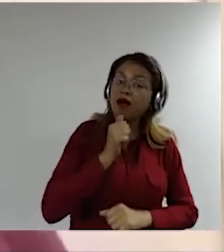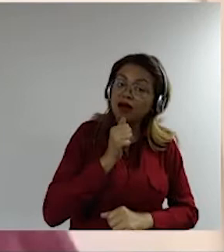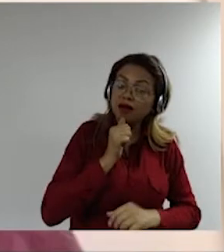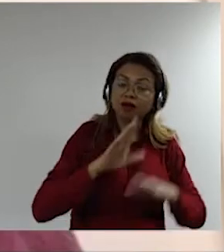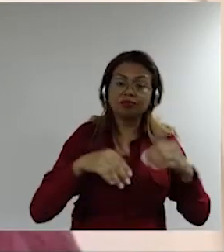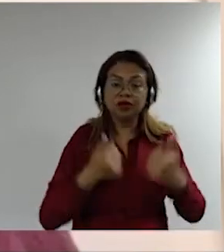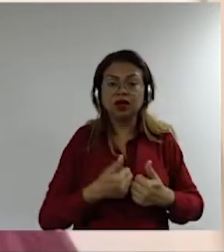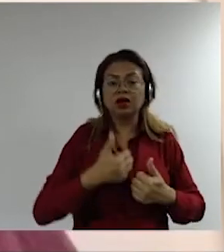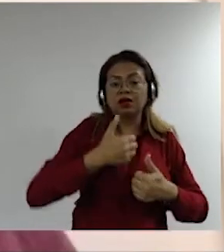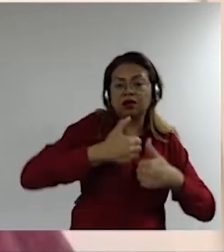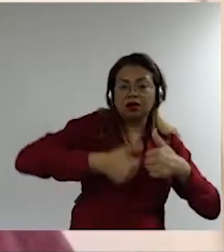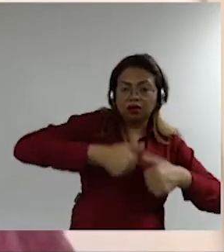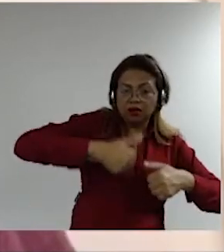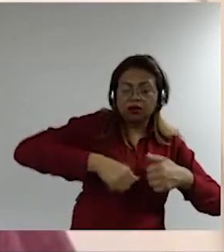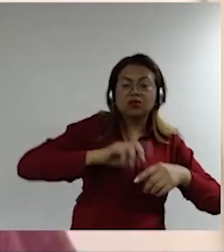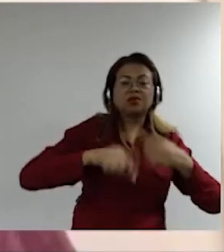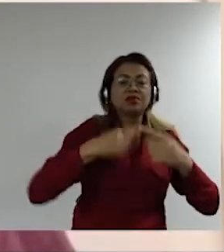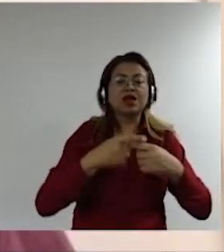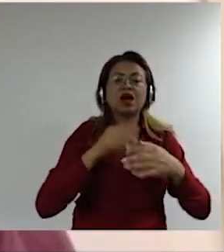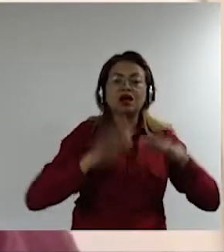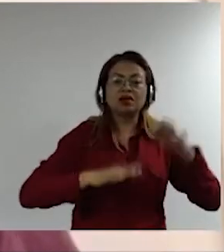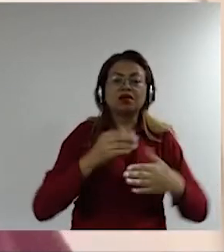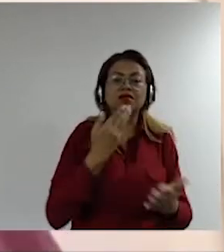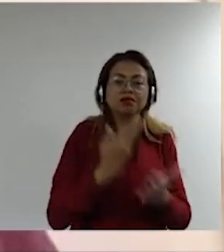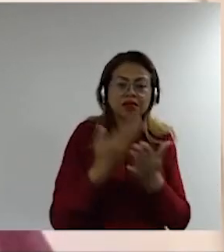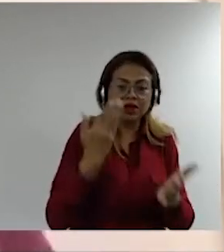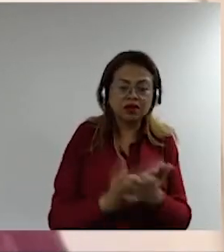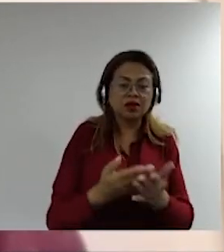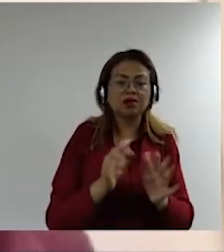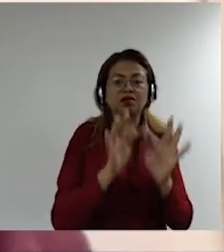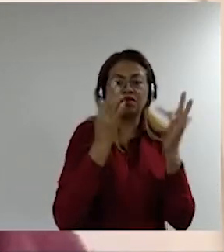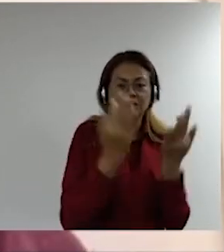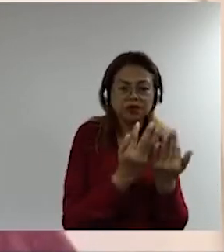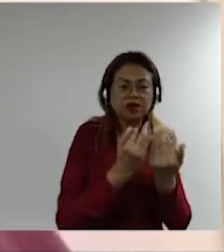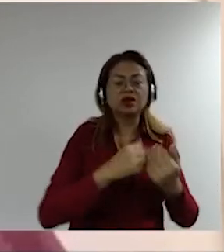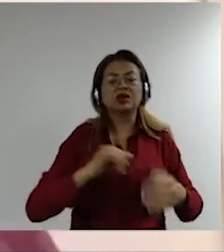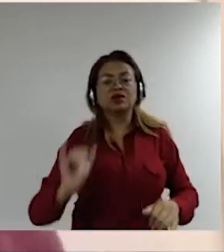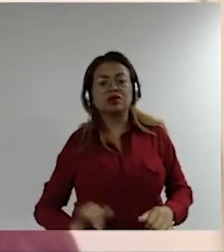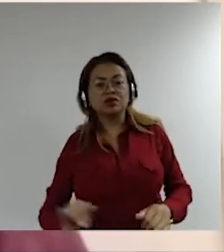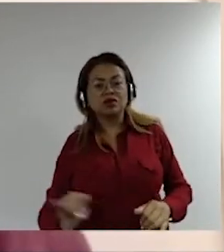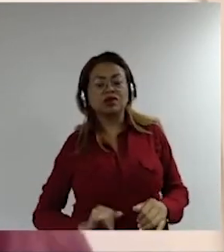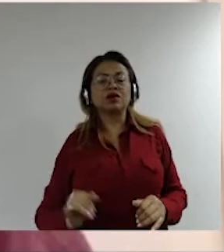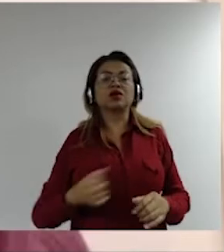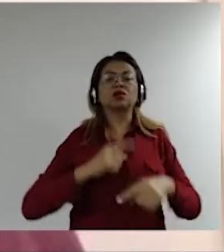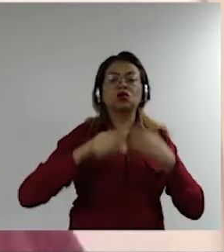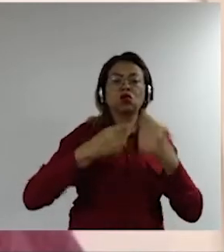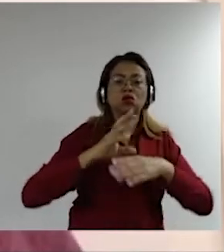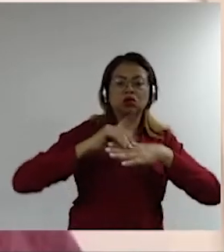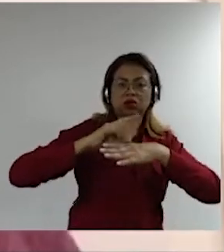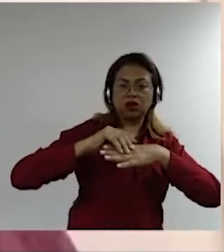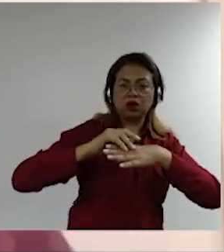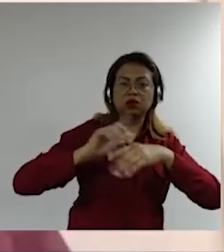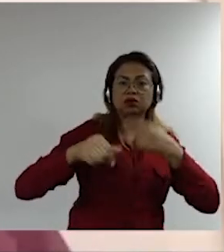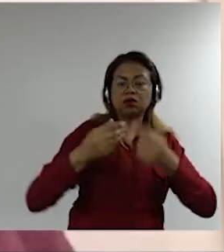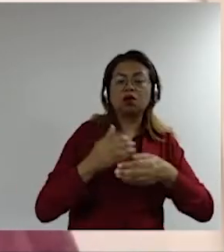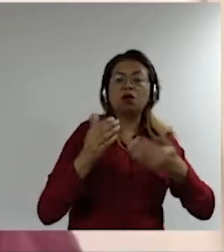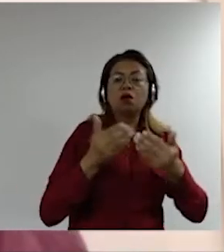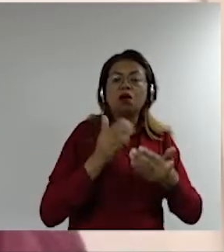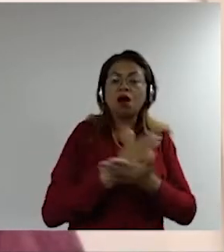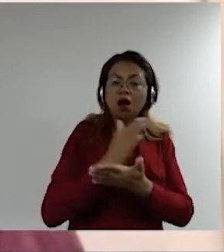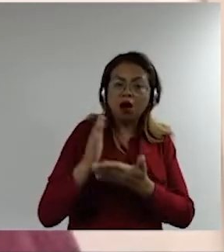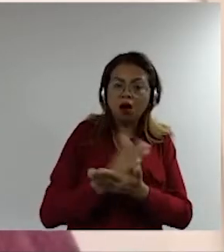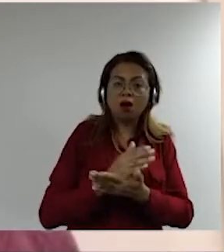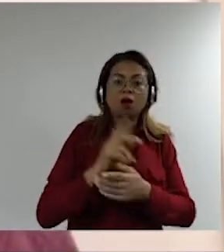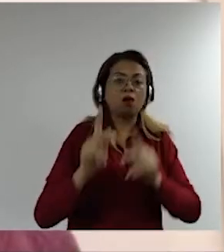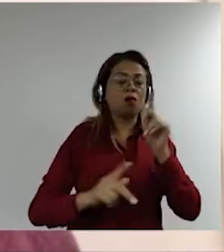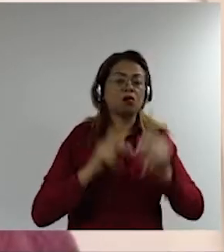às questões mais graves de pandemia, que perderam parentes, que sofreram com a doença, que tiveram hospitalizados. Então, uma parte da população pode ser,